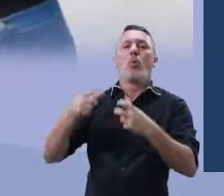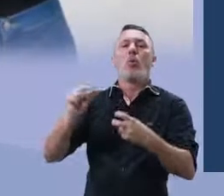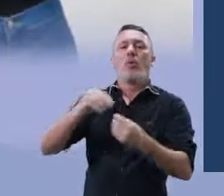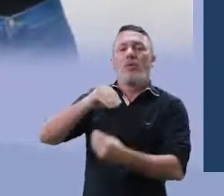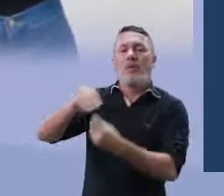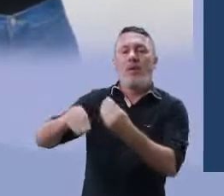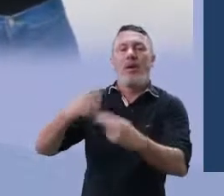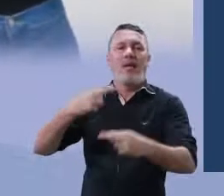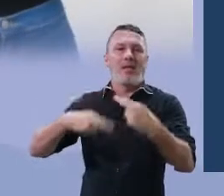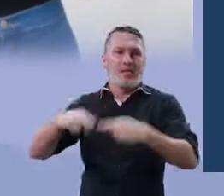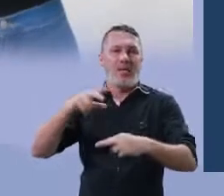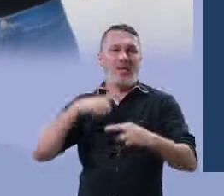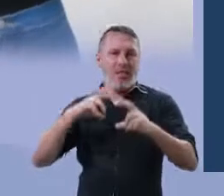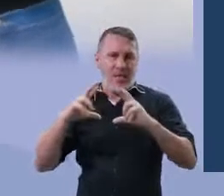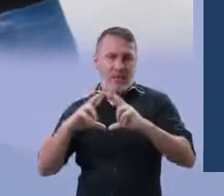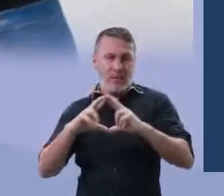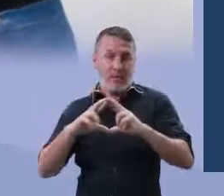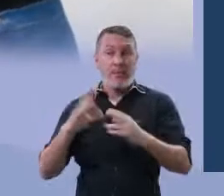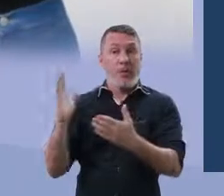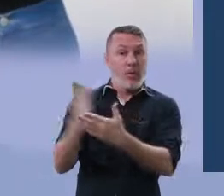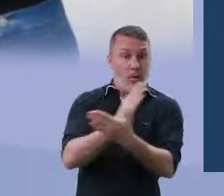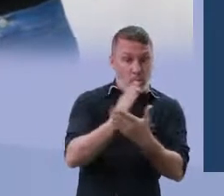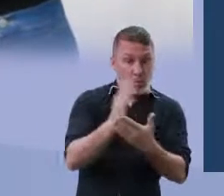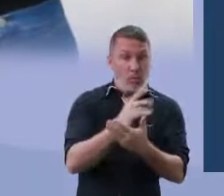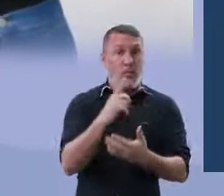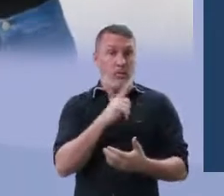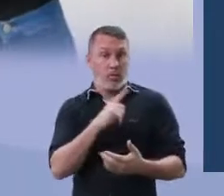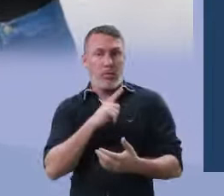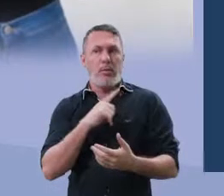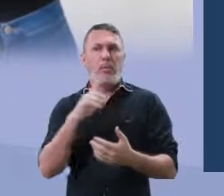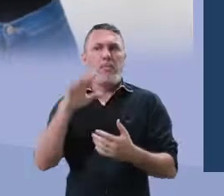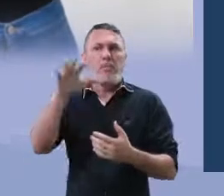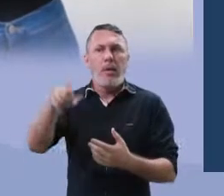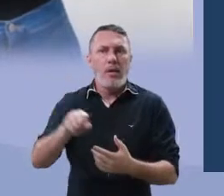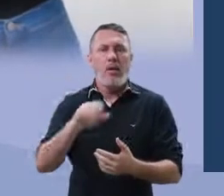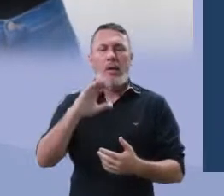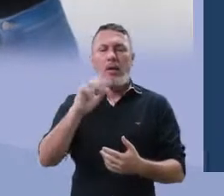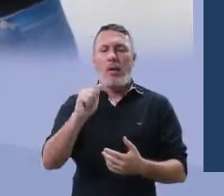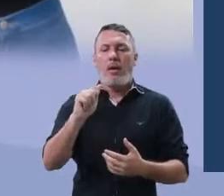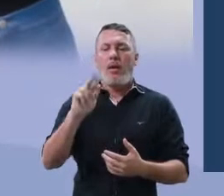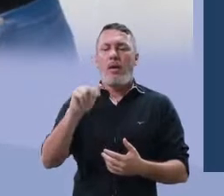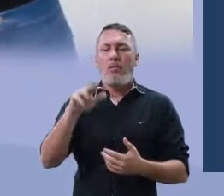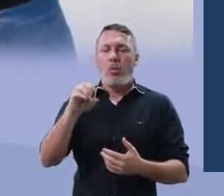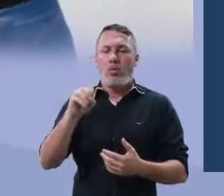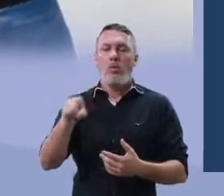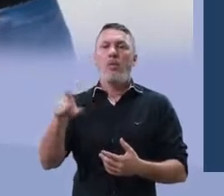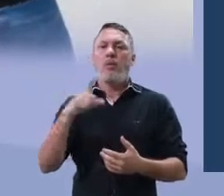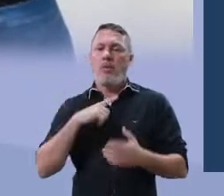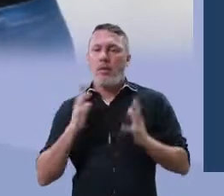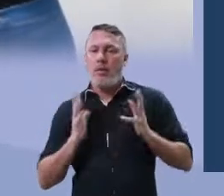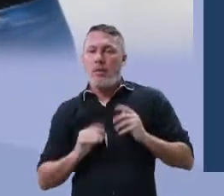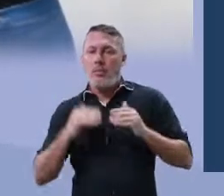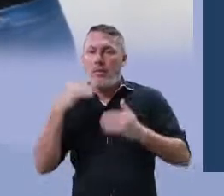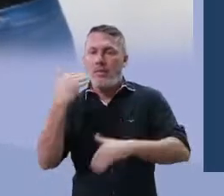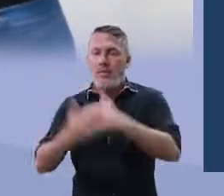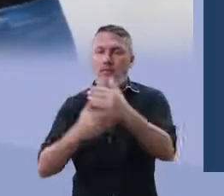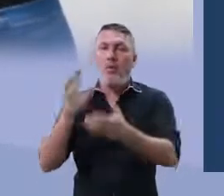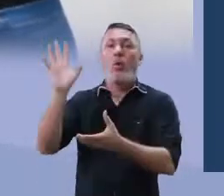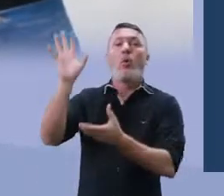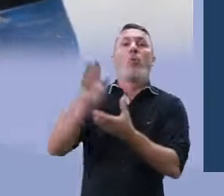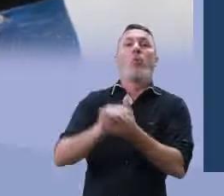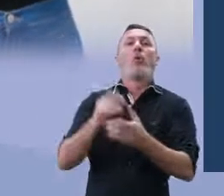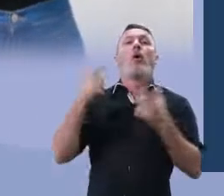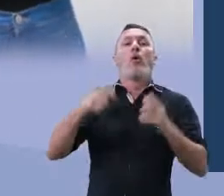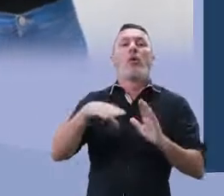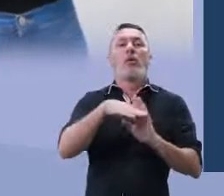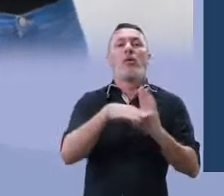utilizam a principal fonte de energia ali produzida. Alguns aterros vendem créditos de carbono com base no mecanismo do desenvolvimento